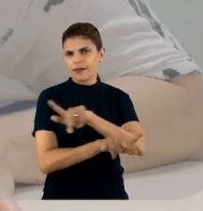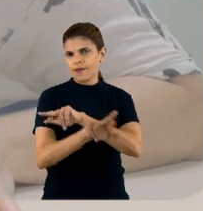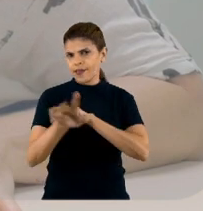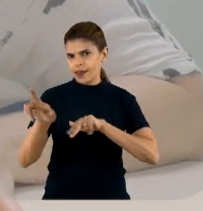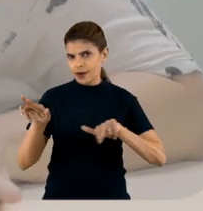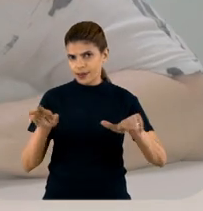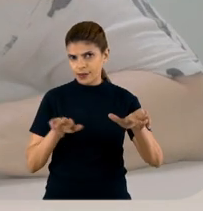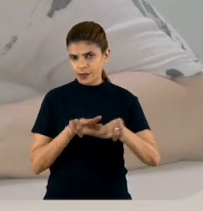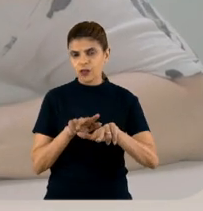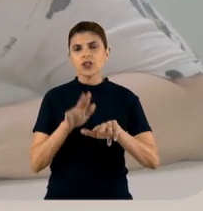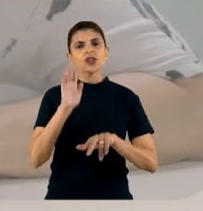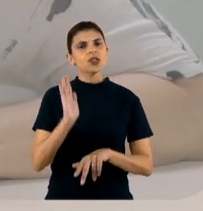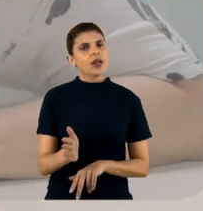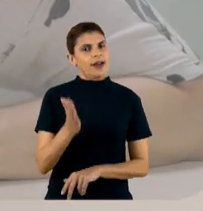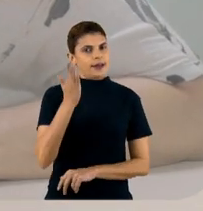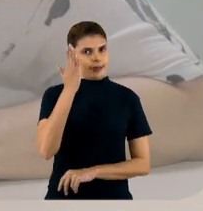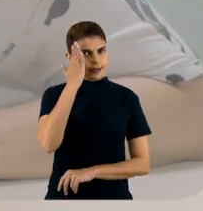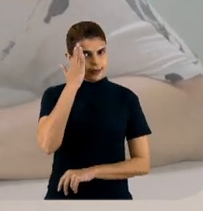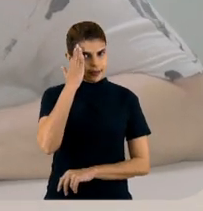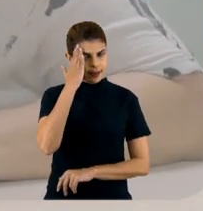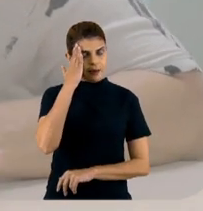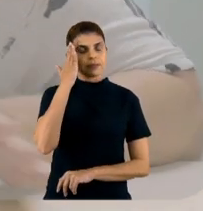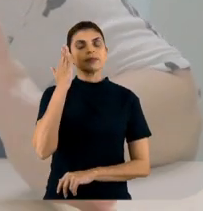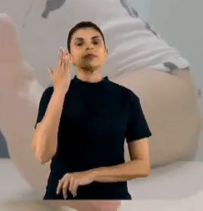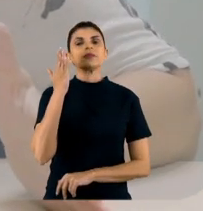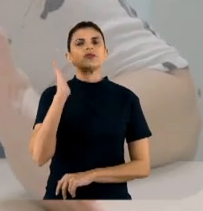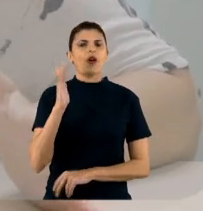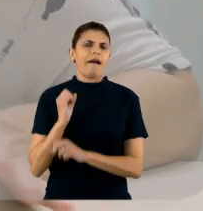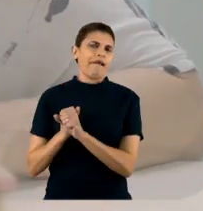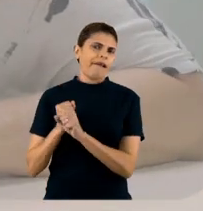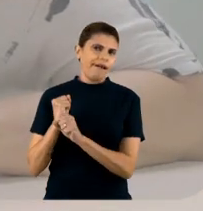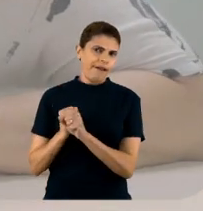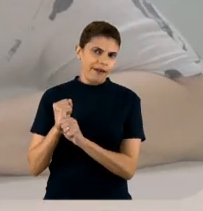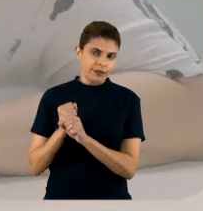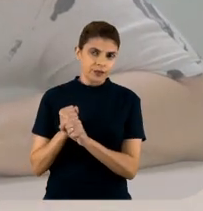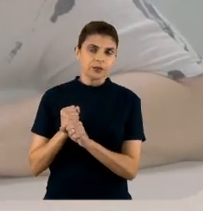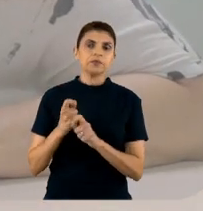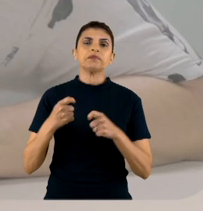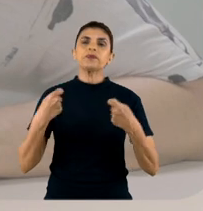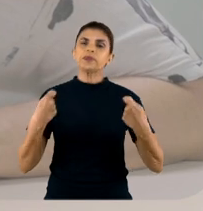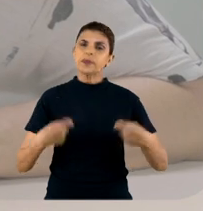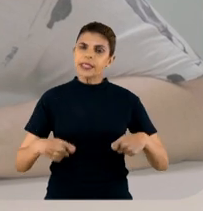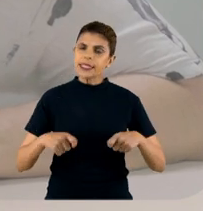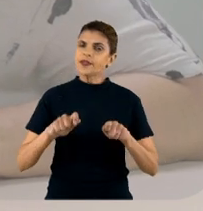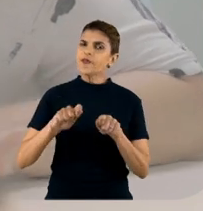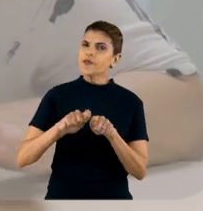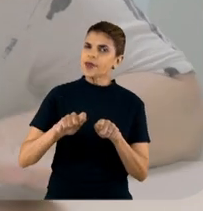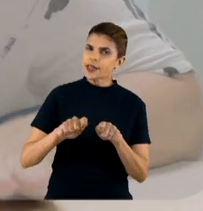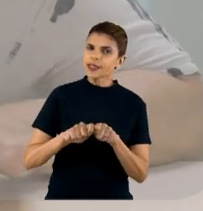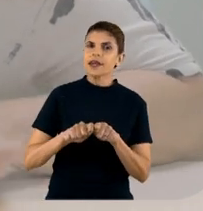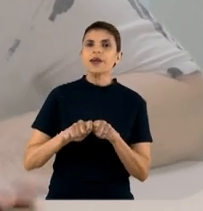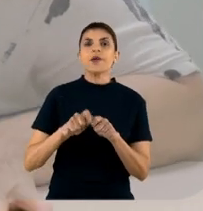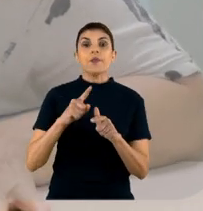diferentes o que a gente já sabe há muitos anos que deve ser feita numa